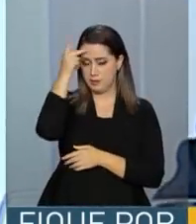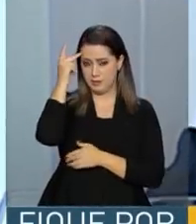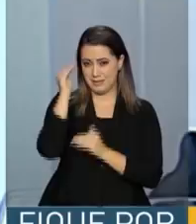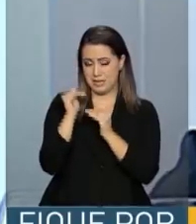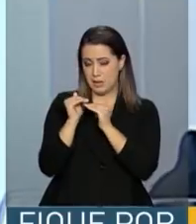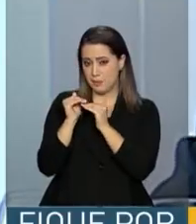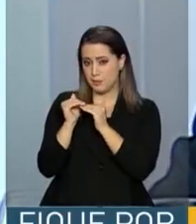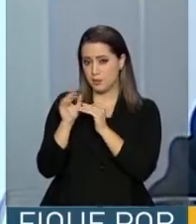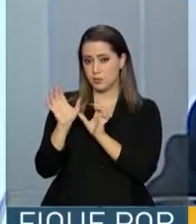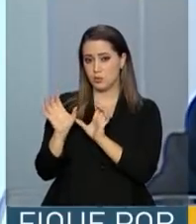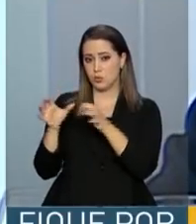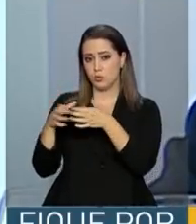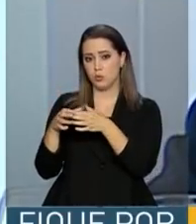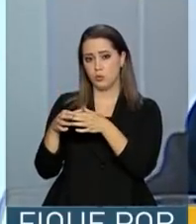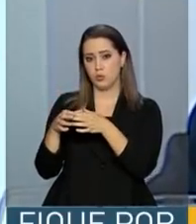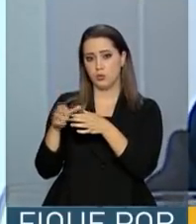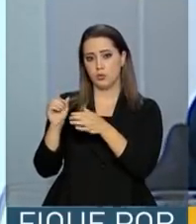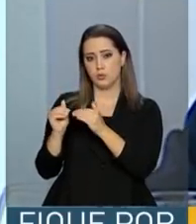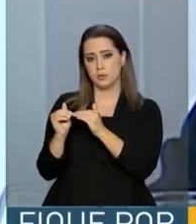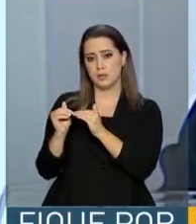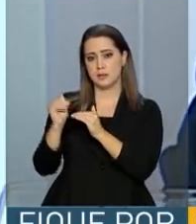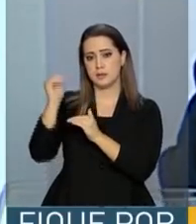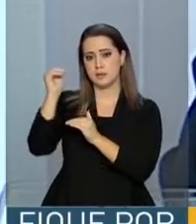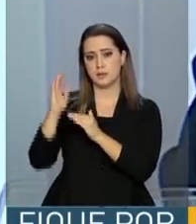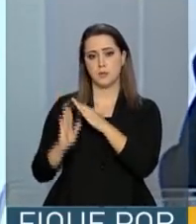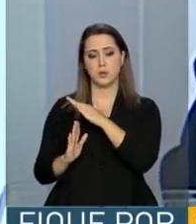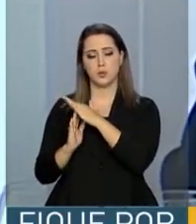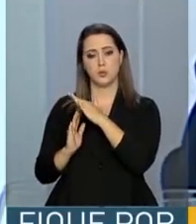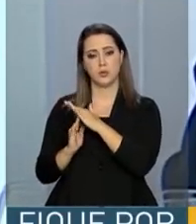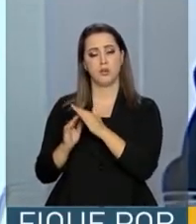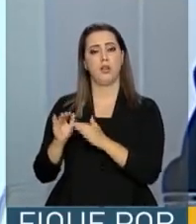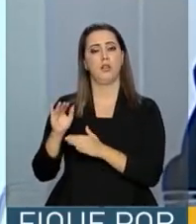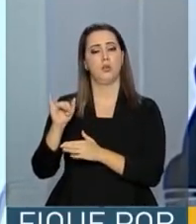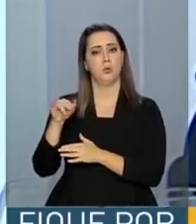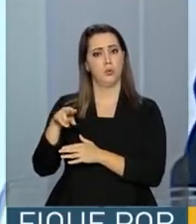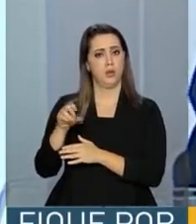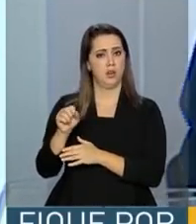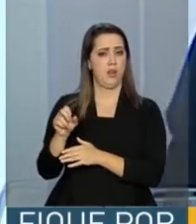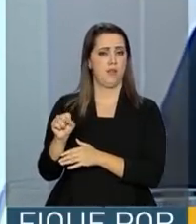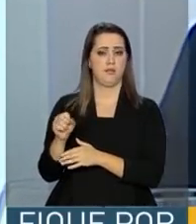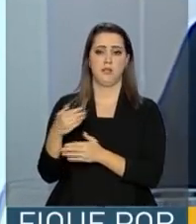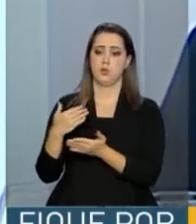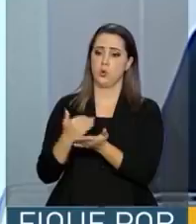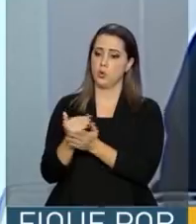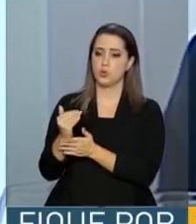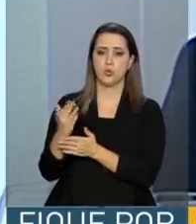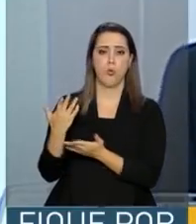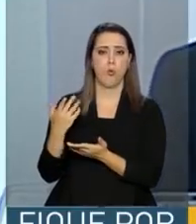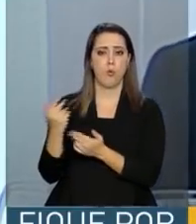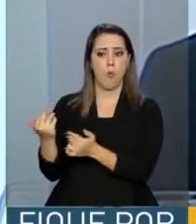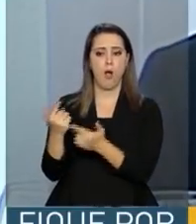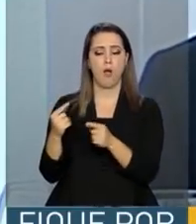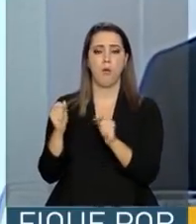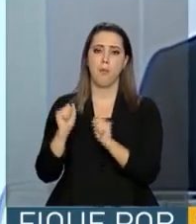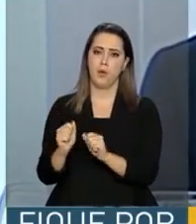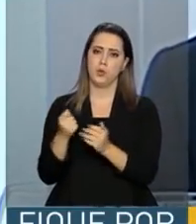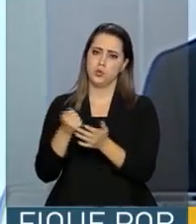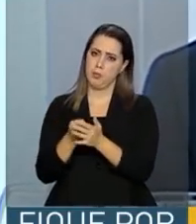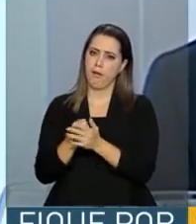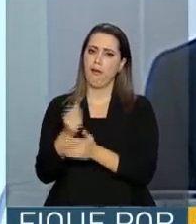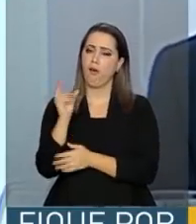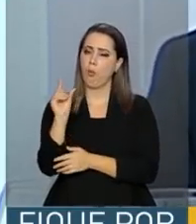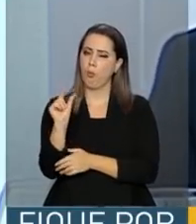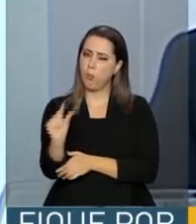acima do teto da previdência social não terá prejuízo o prejuízo que vai ter talvez seja um prejuízo mensal